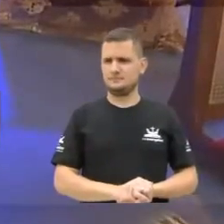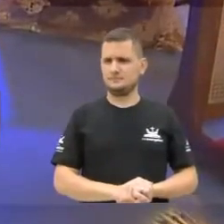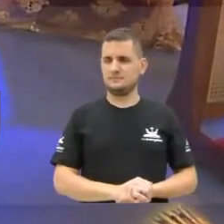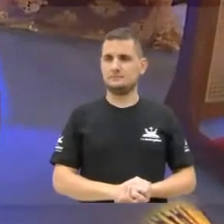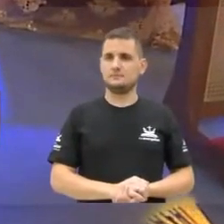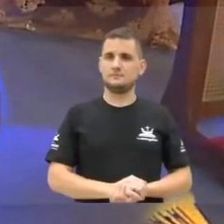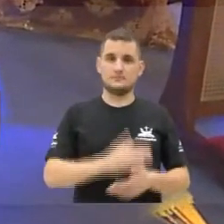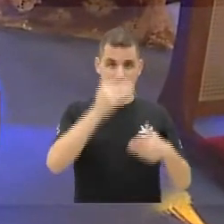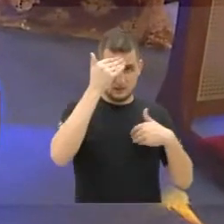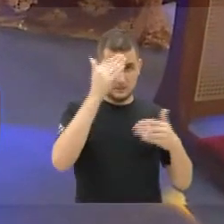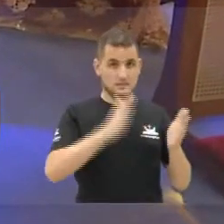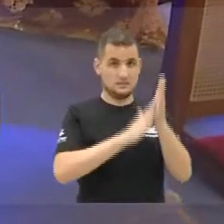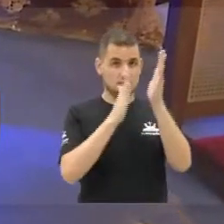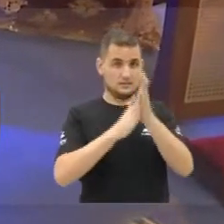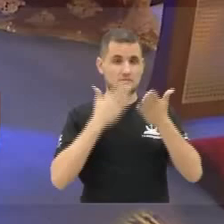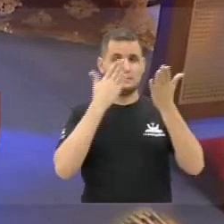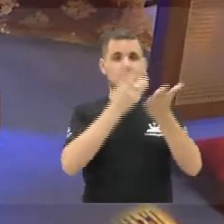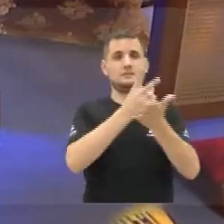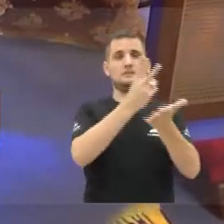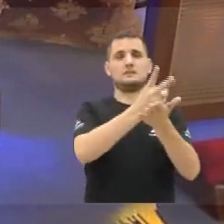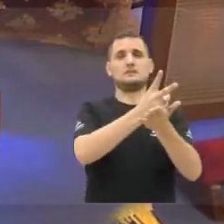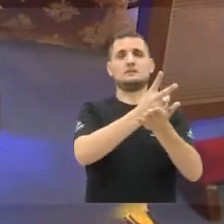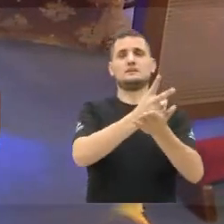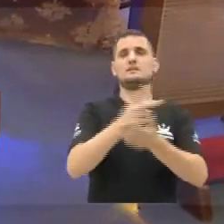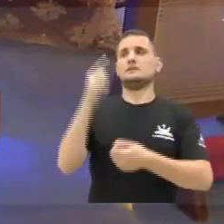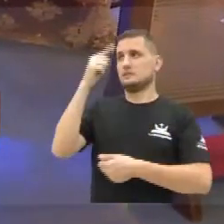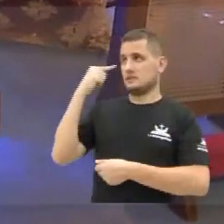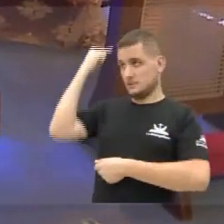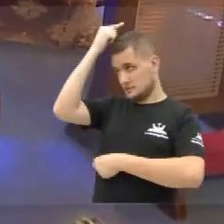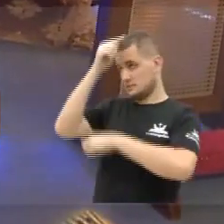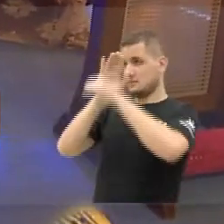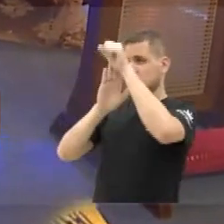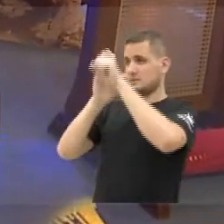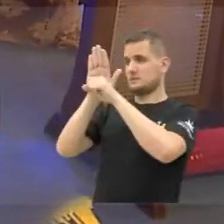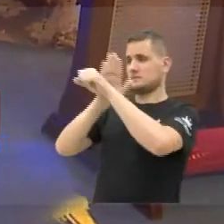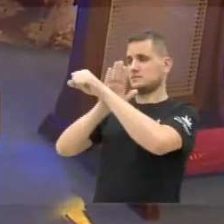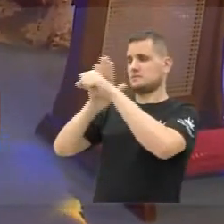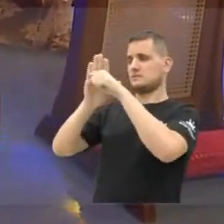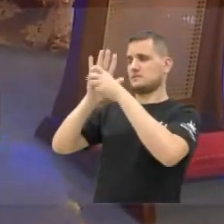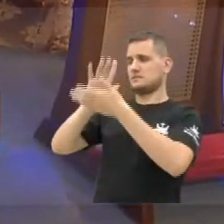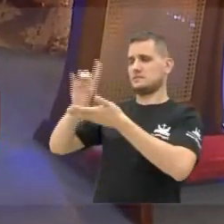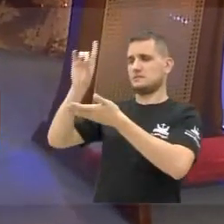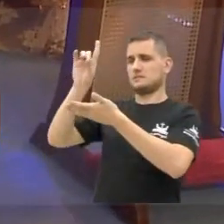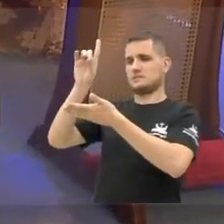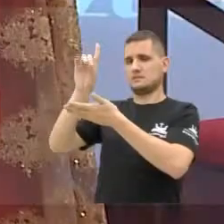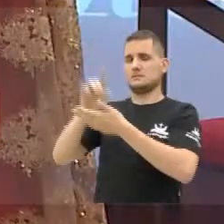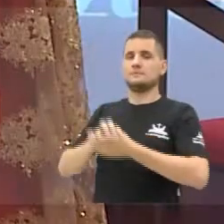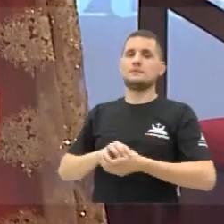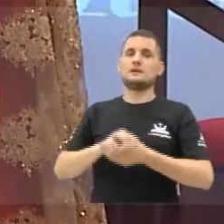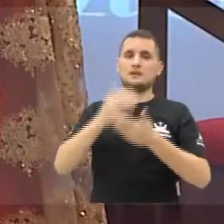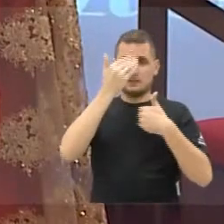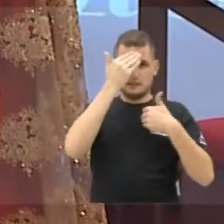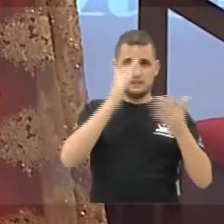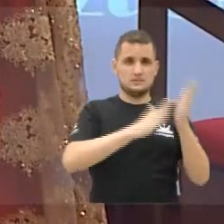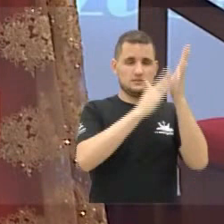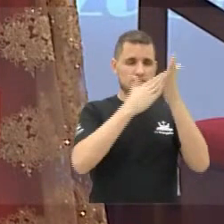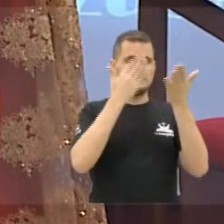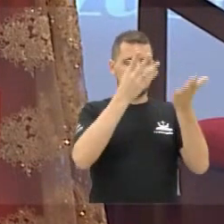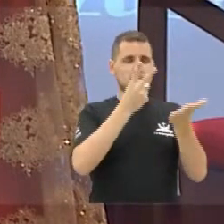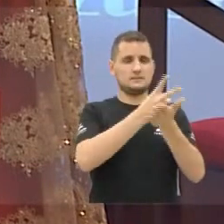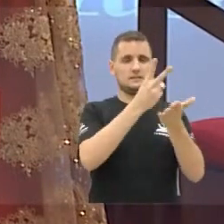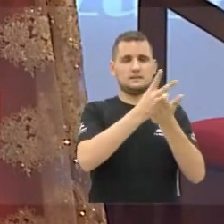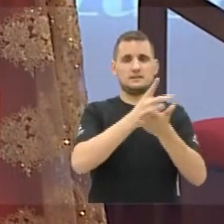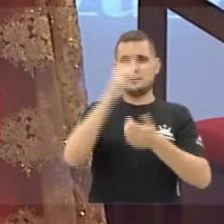Graças e louvores sejam dados a todo momento ao Santíssimo e Diviníssimo Sacramento. Graças e louvores sejam dados a